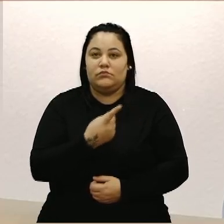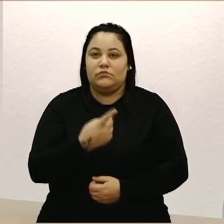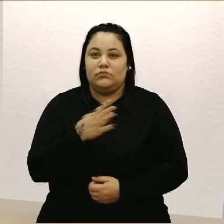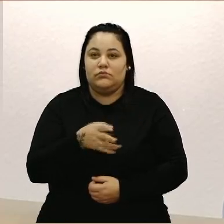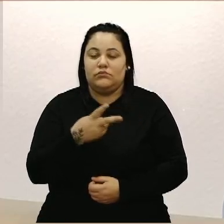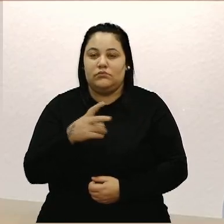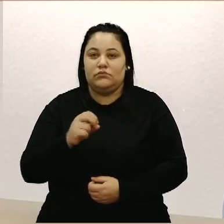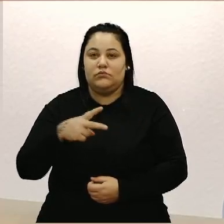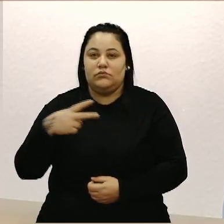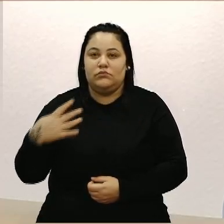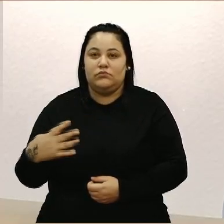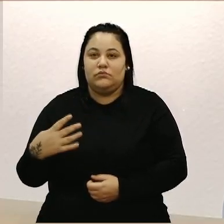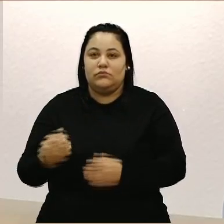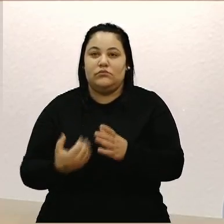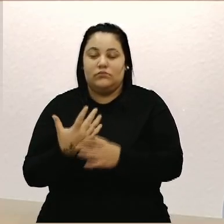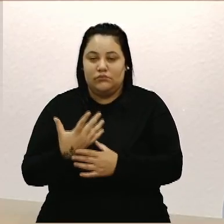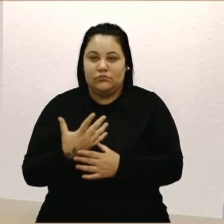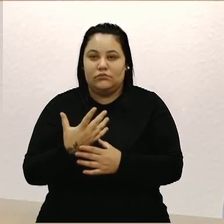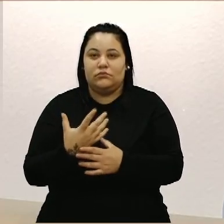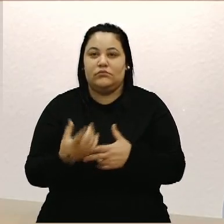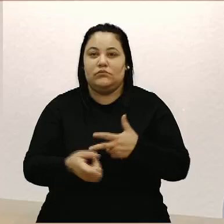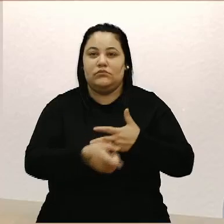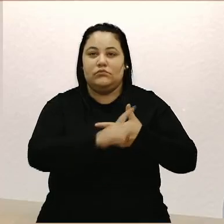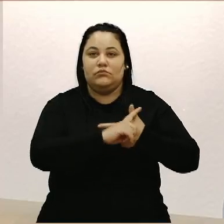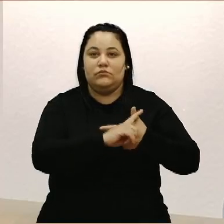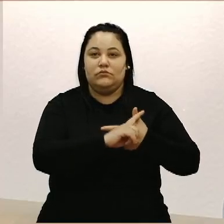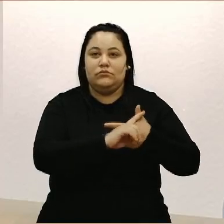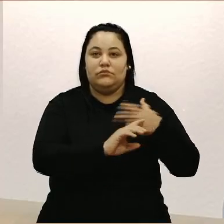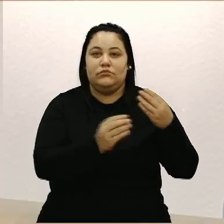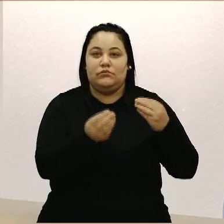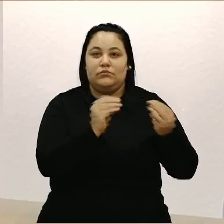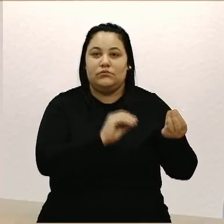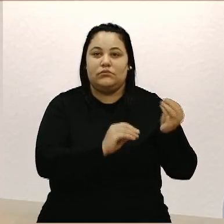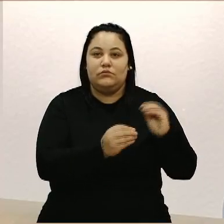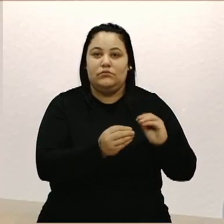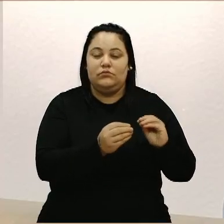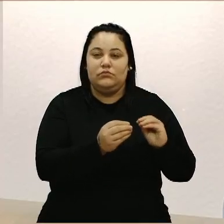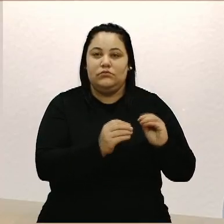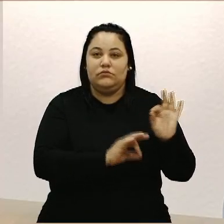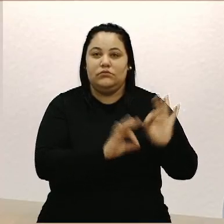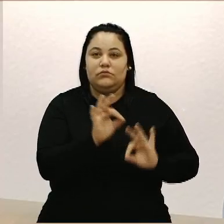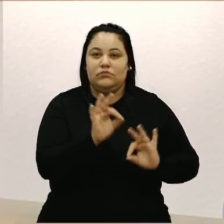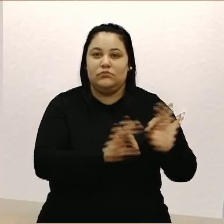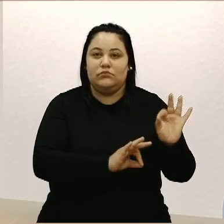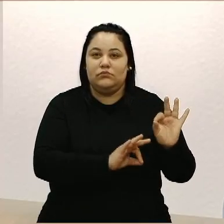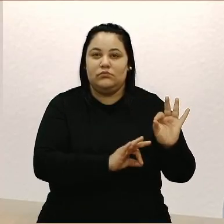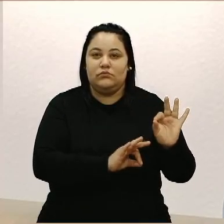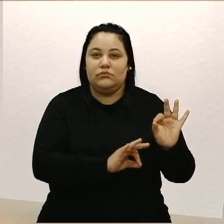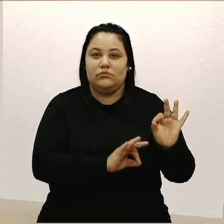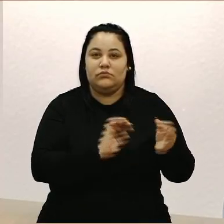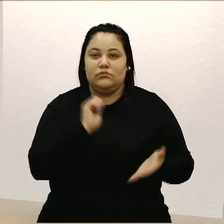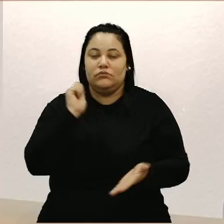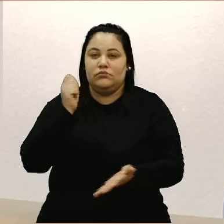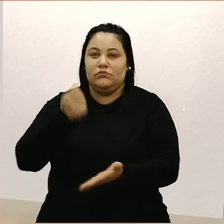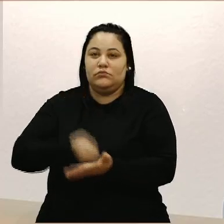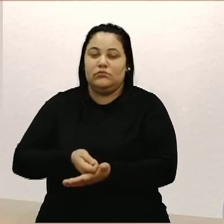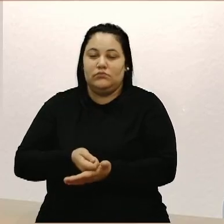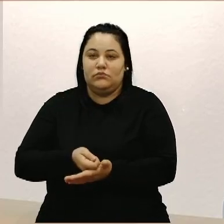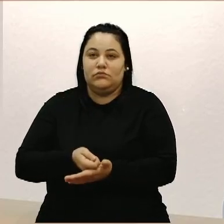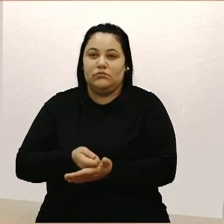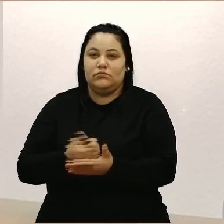121/2024, de autoria do Poder Executivo, que formula o financiamento da arte e cultura caxiense,